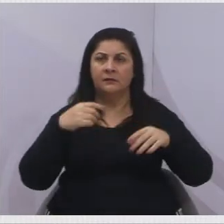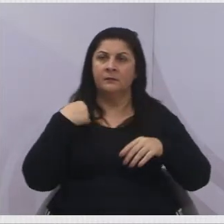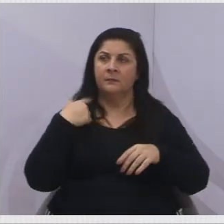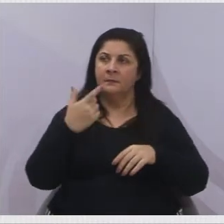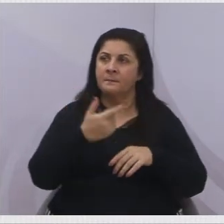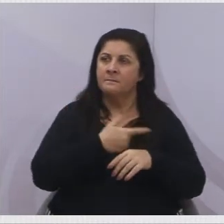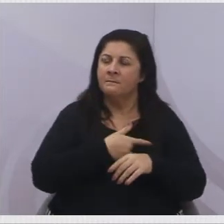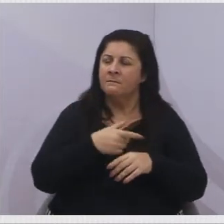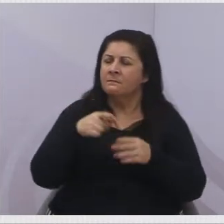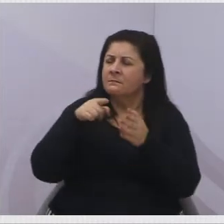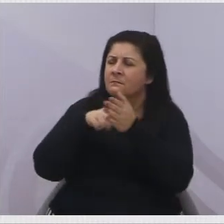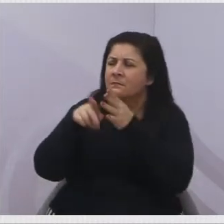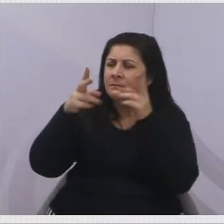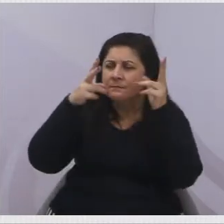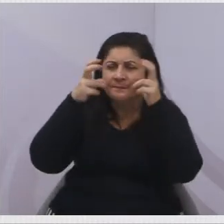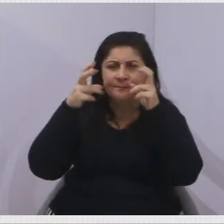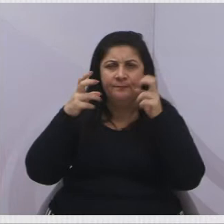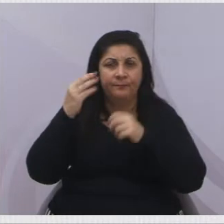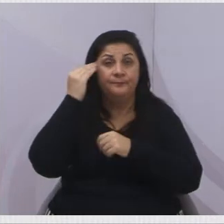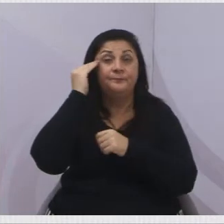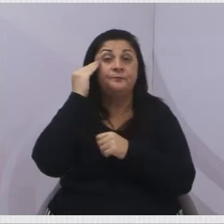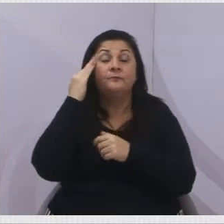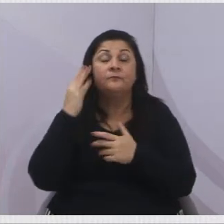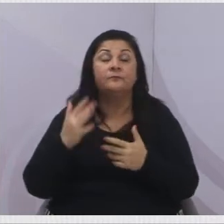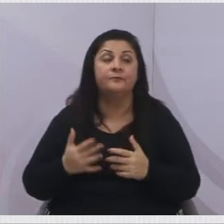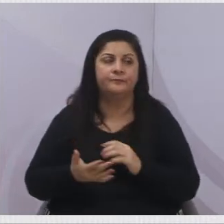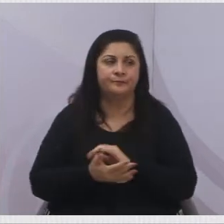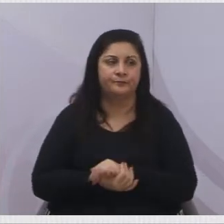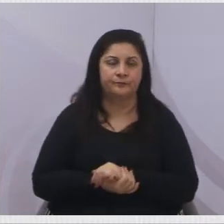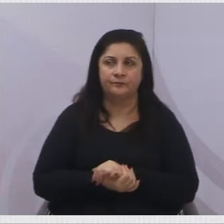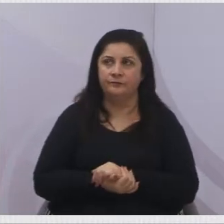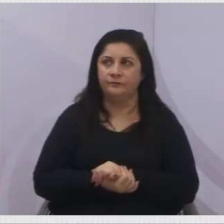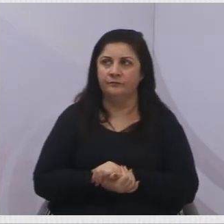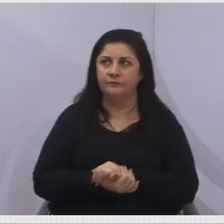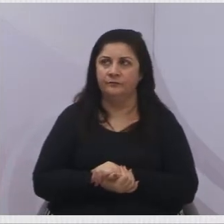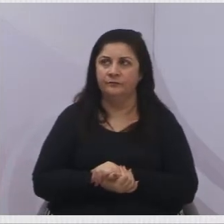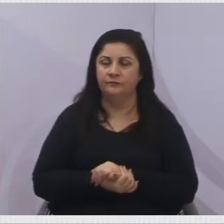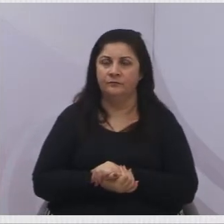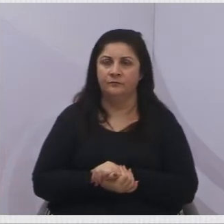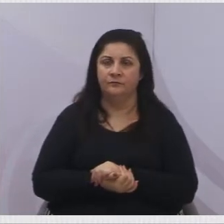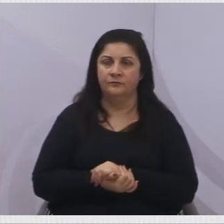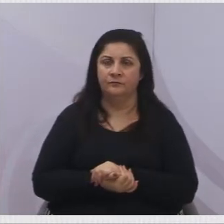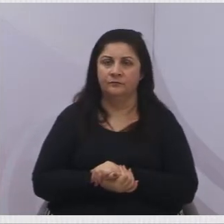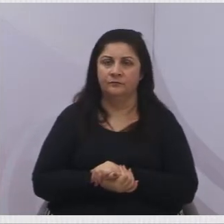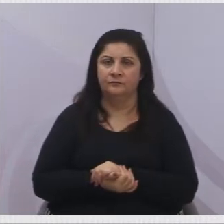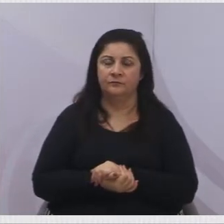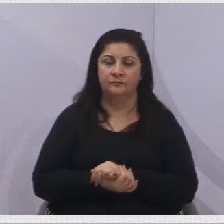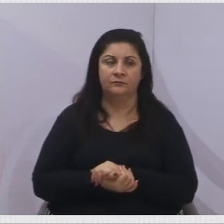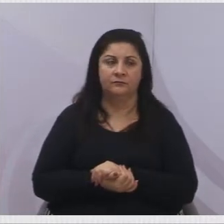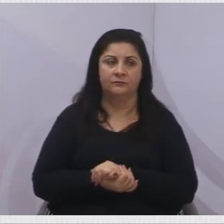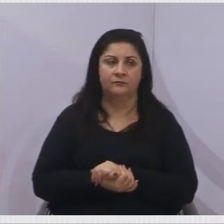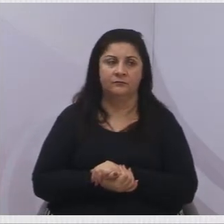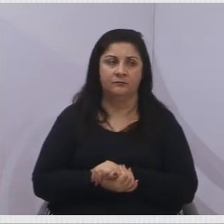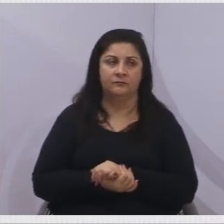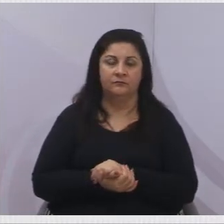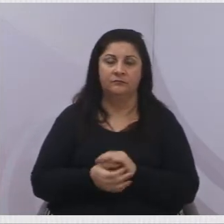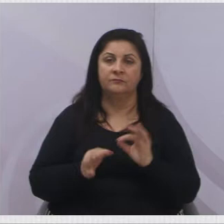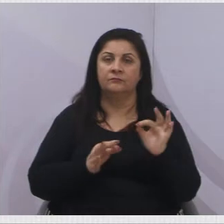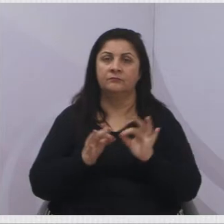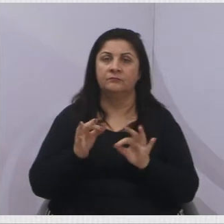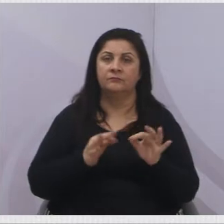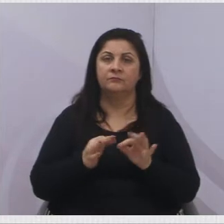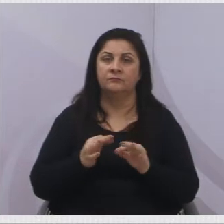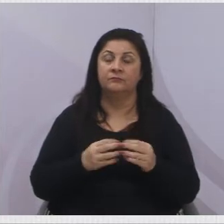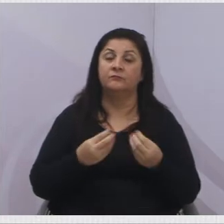um diagnóstico e possa fazer a proposição de medidas que venham